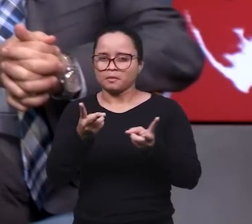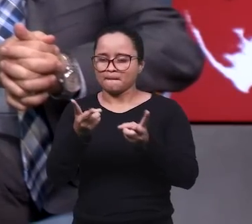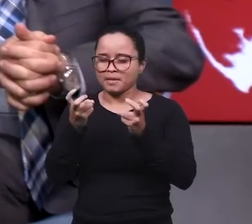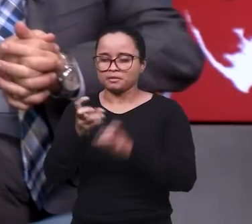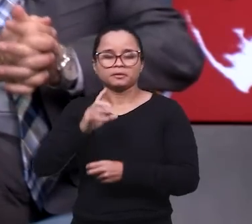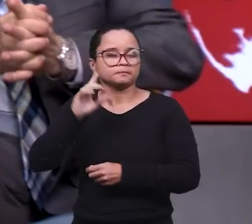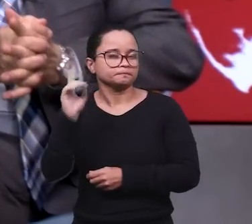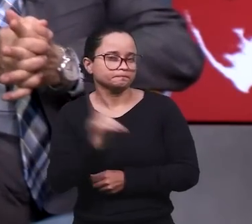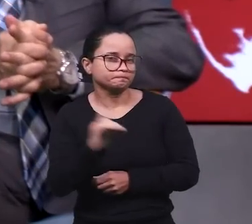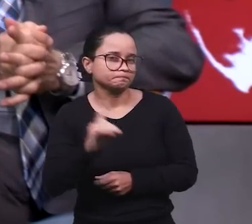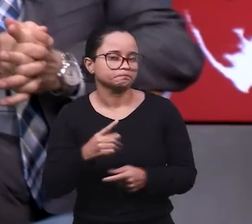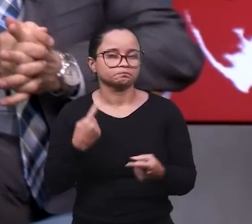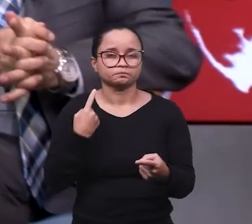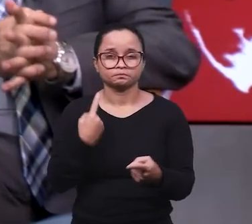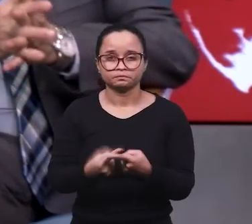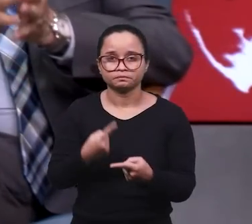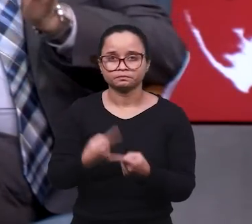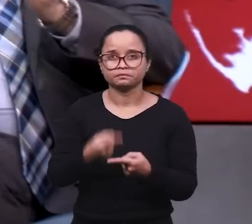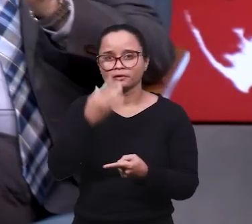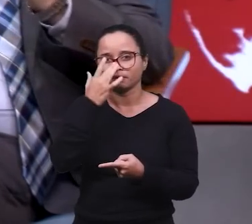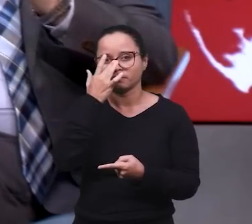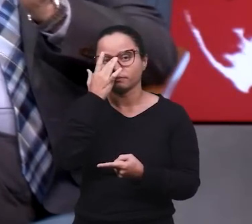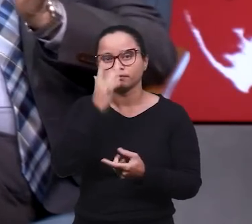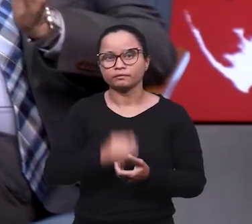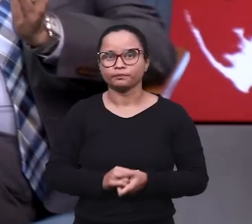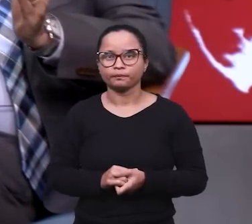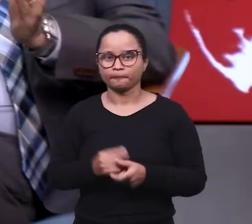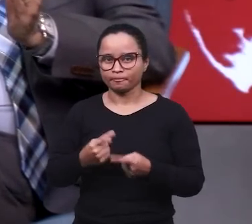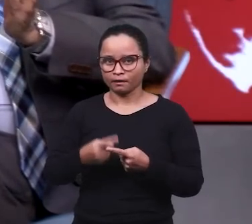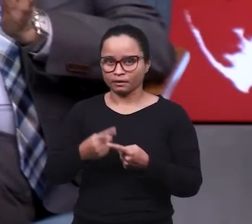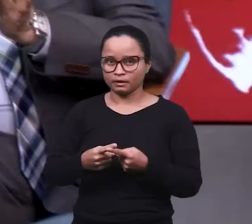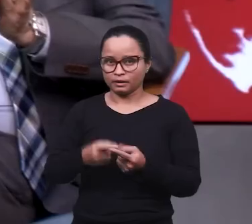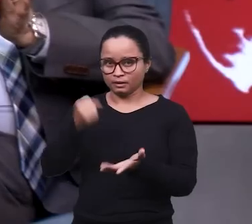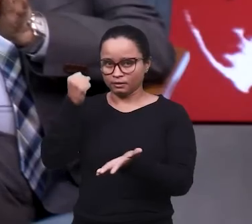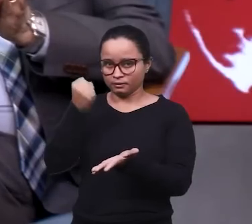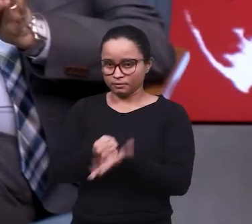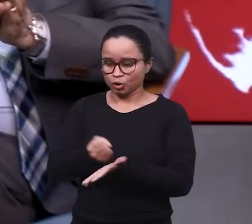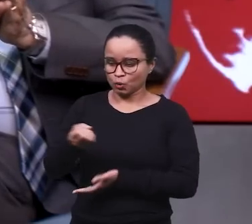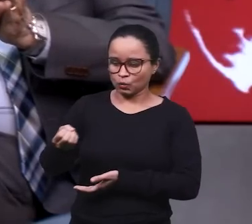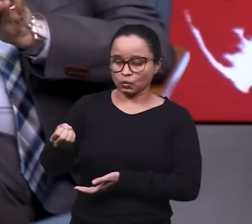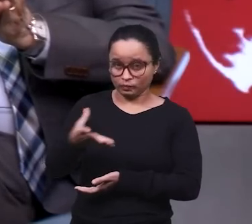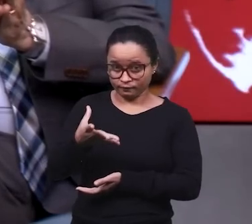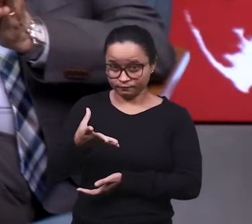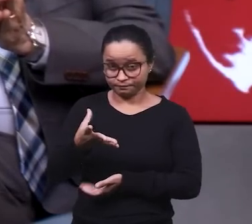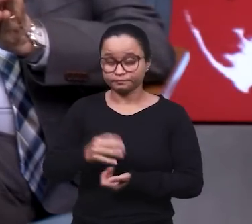não. Por quê? Porque o Novo Testamento,